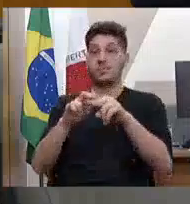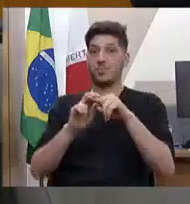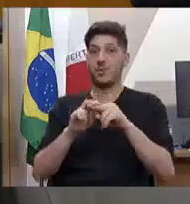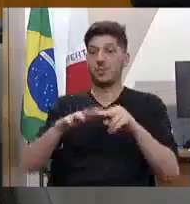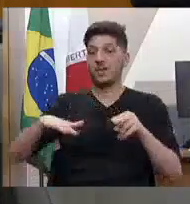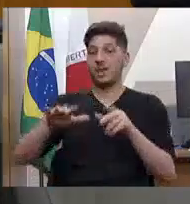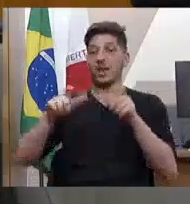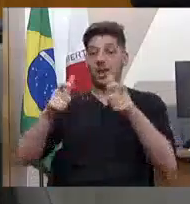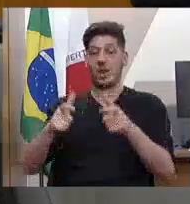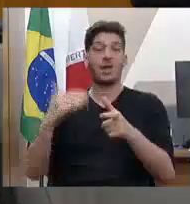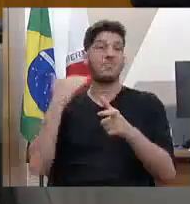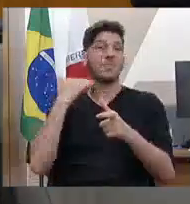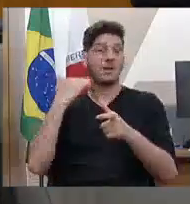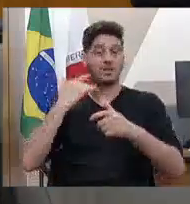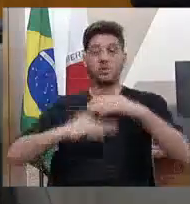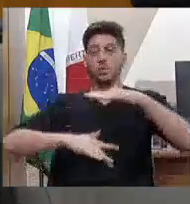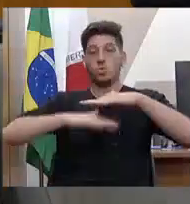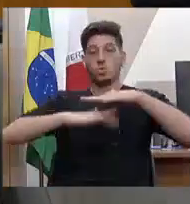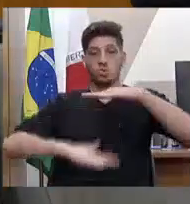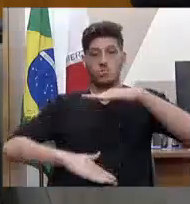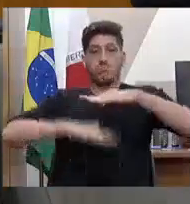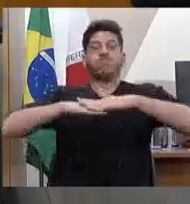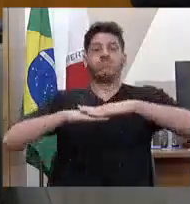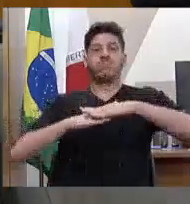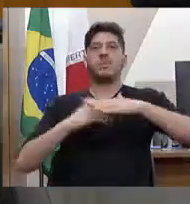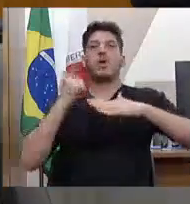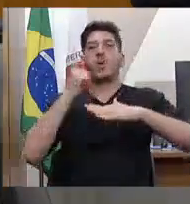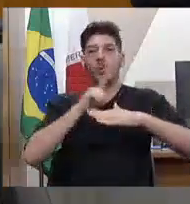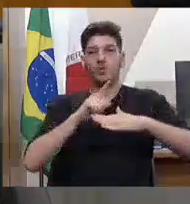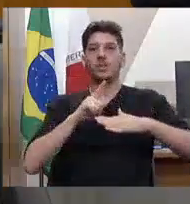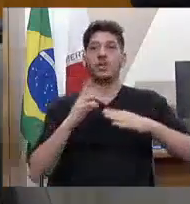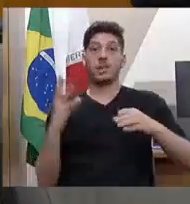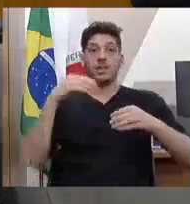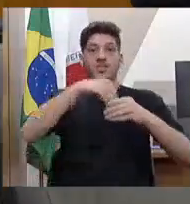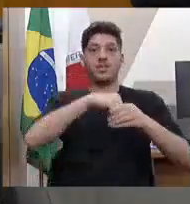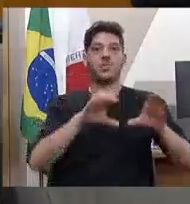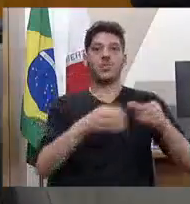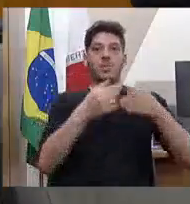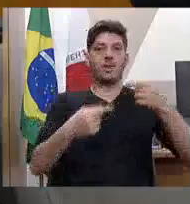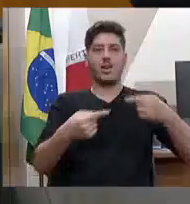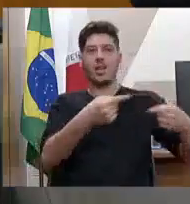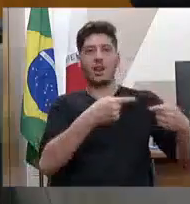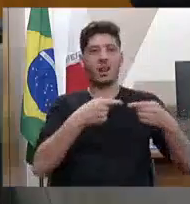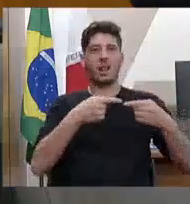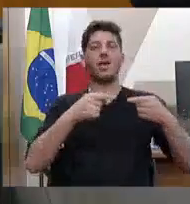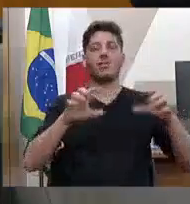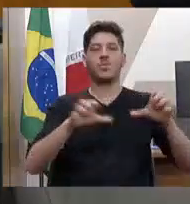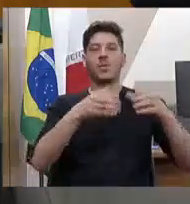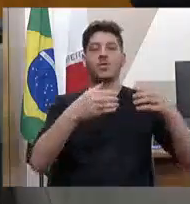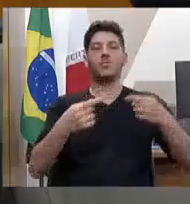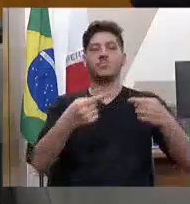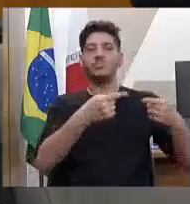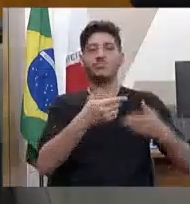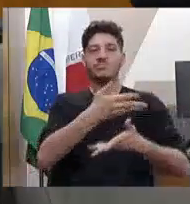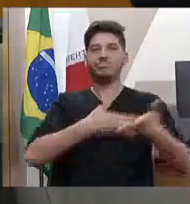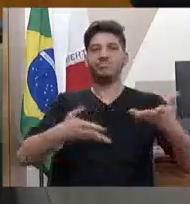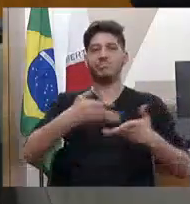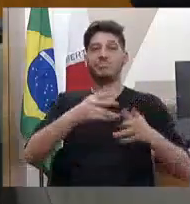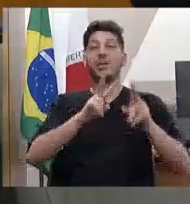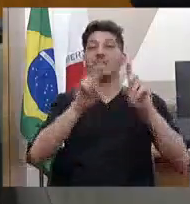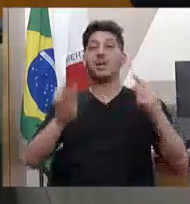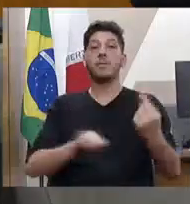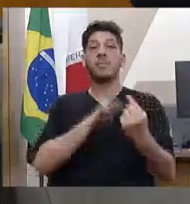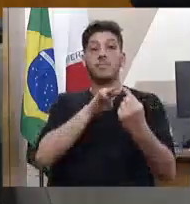e a gente conseguiu Doutora Melinda colocar na nossa conversão coletiva uma cláusula que fala sobre metas os banqueiros são